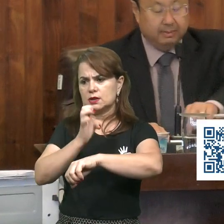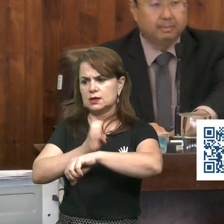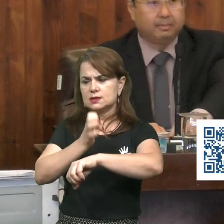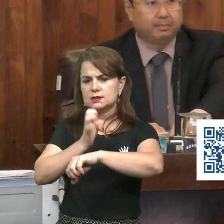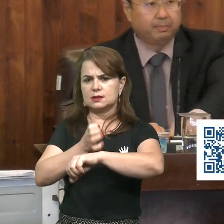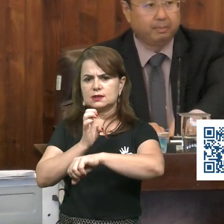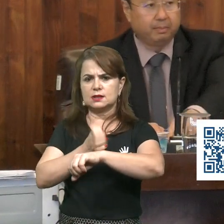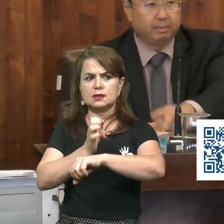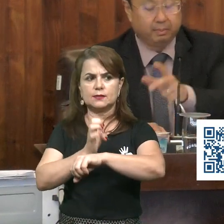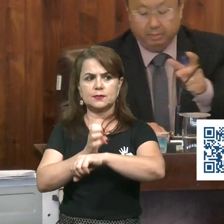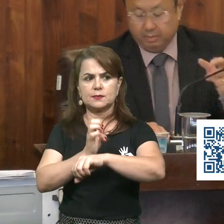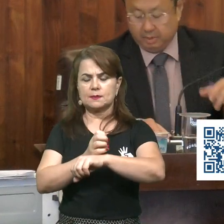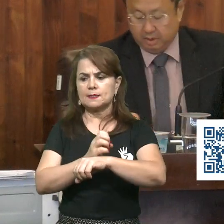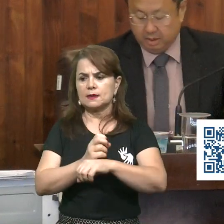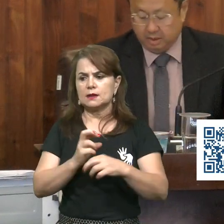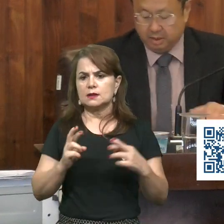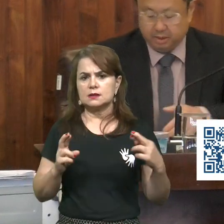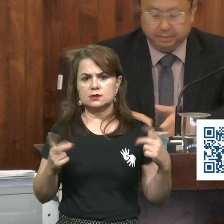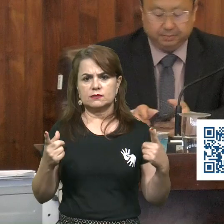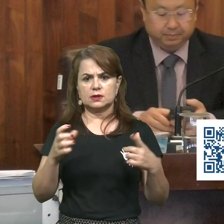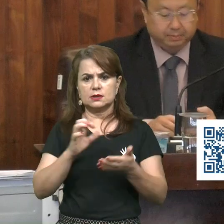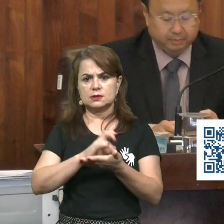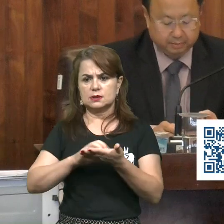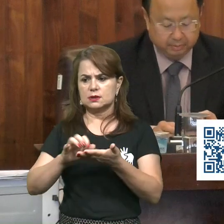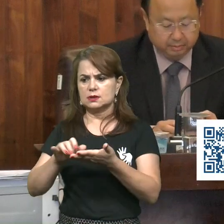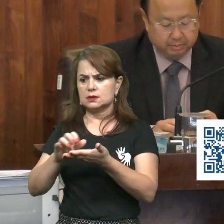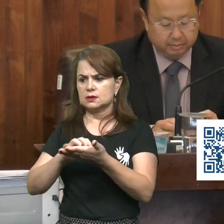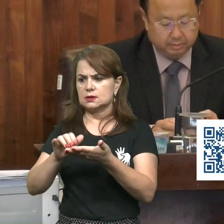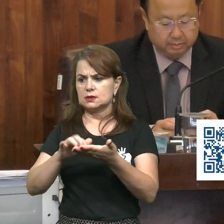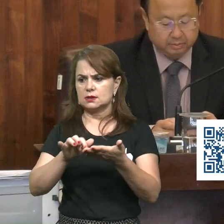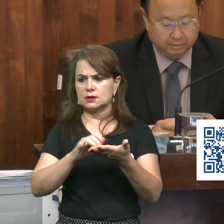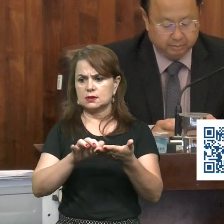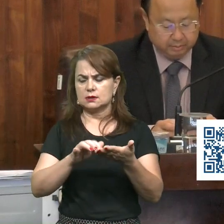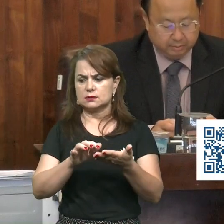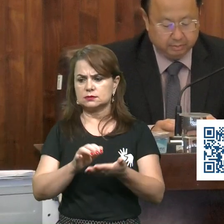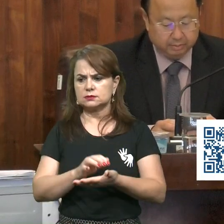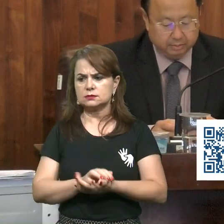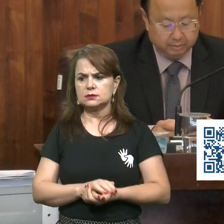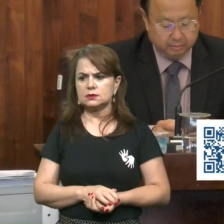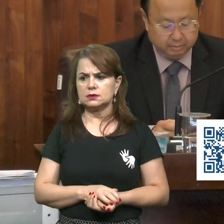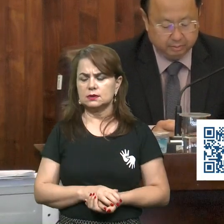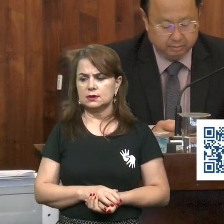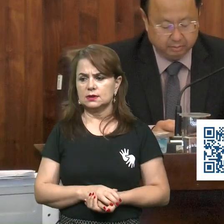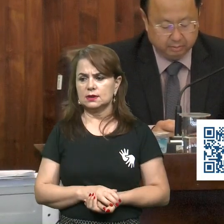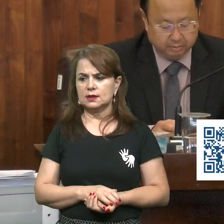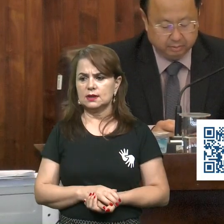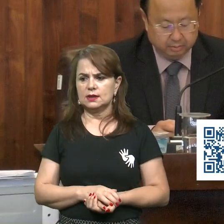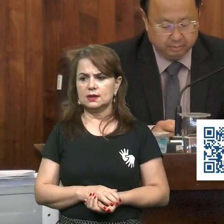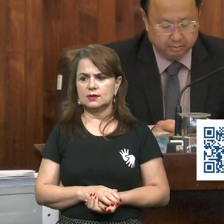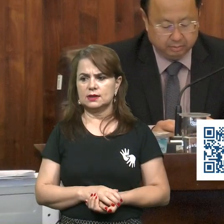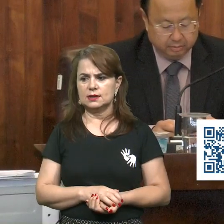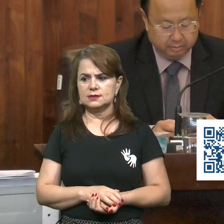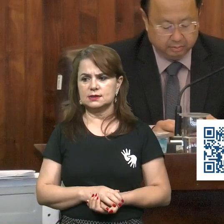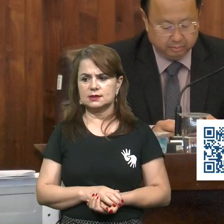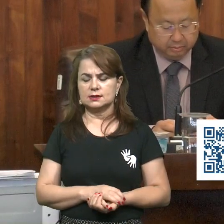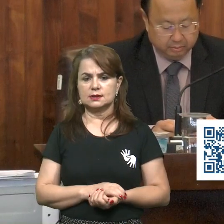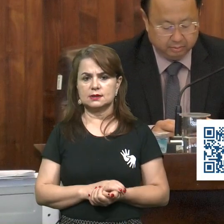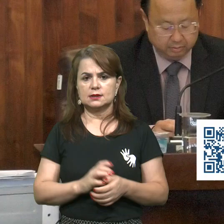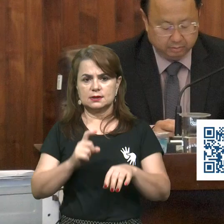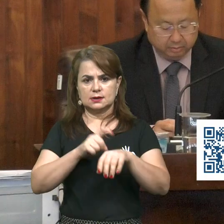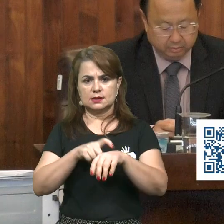secretarias. Em discussão, requerimento, escrito sua autora, a vereadora professora Daniela, que na forma regimental dispõe de 5 minutos.